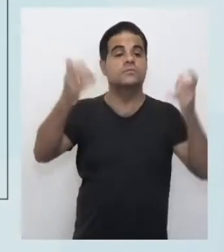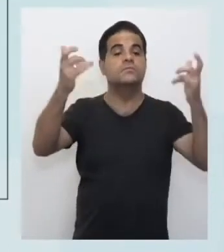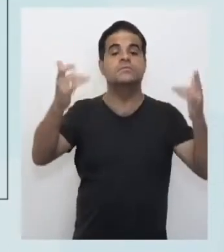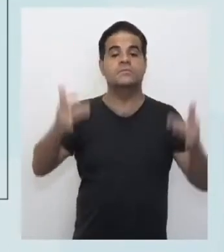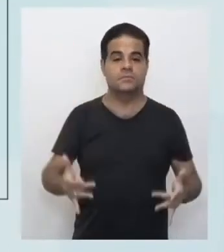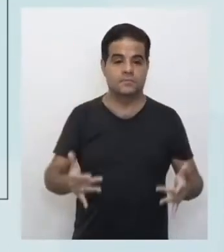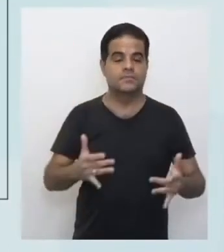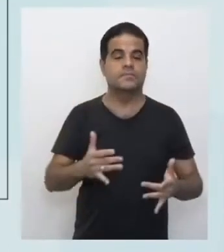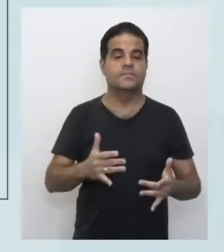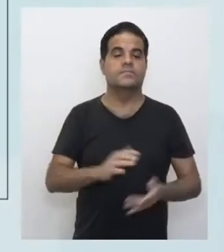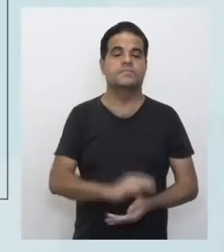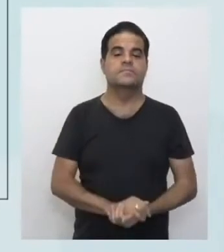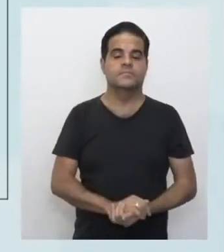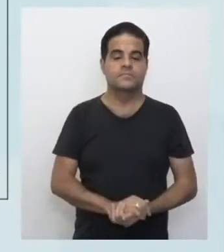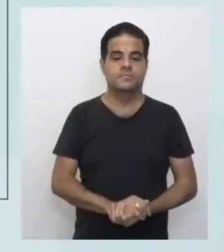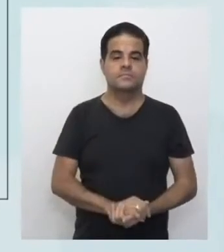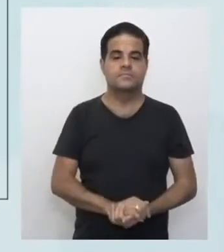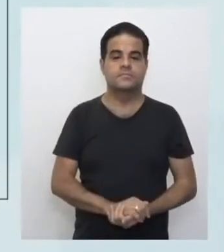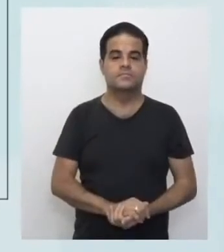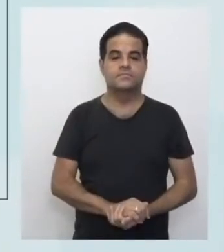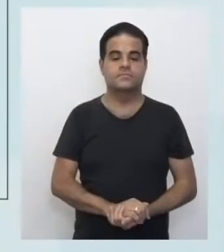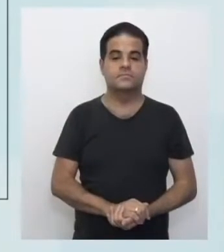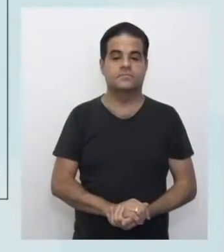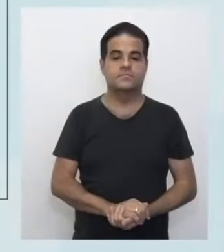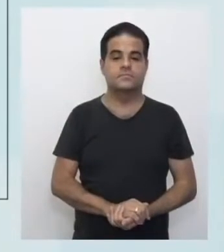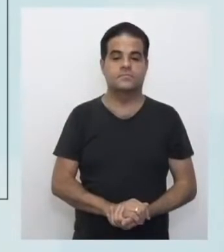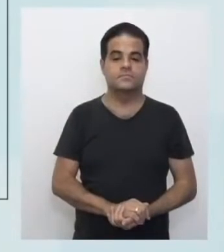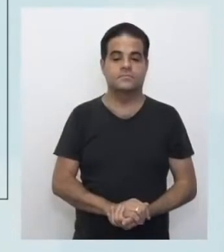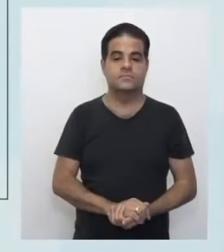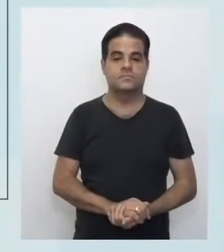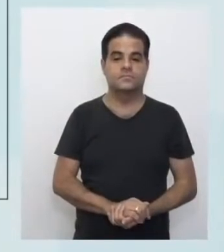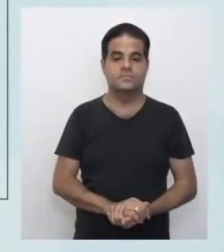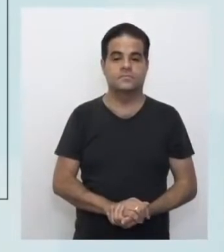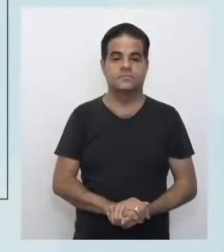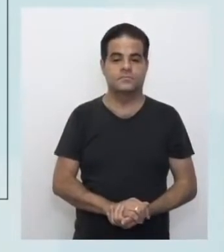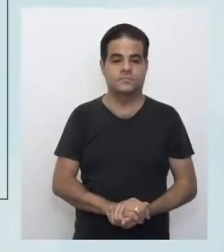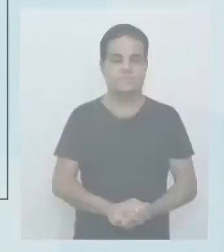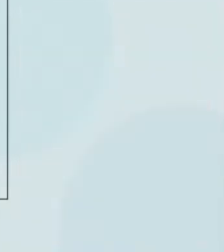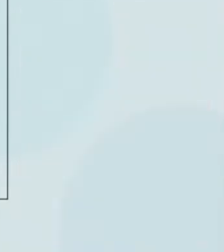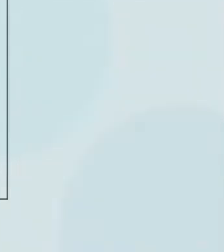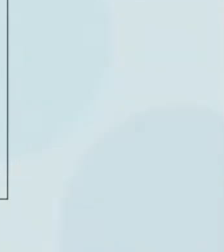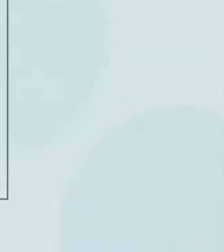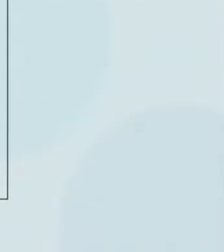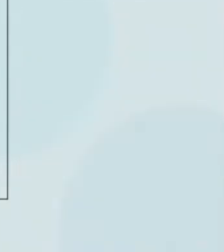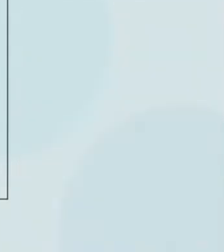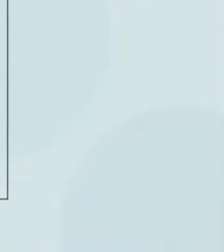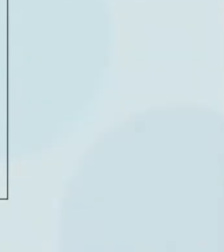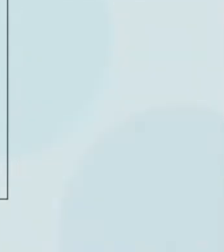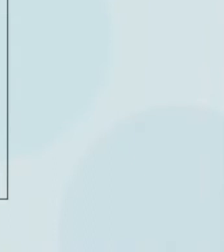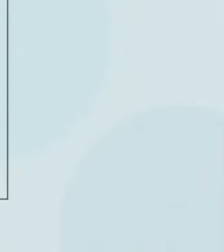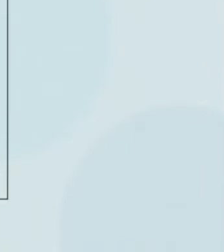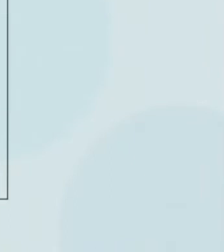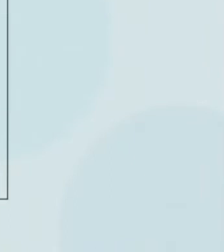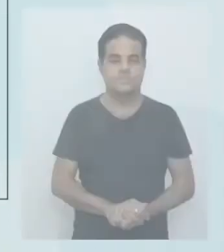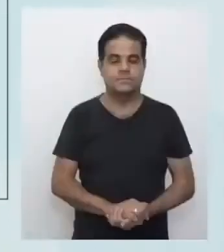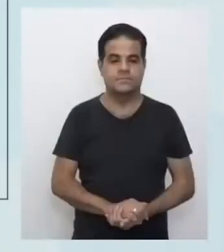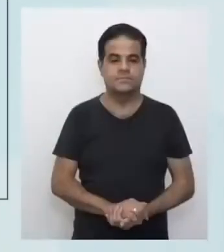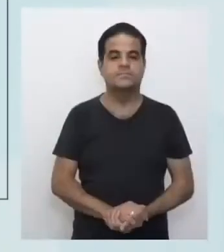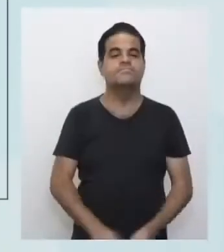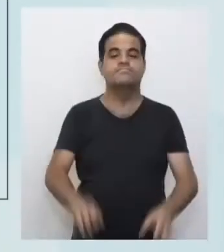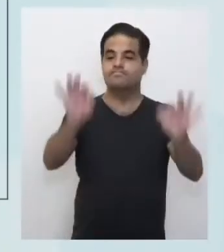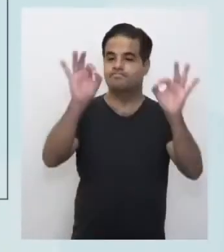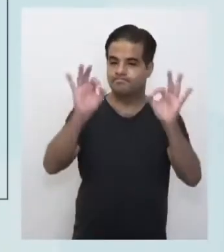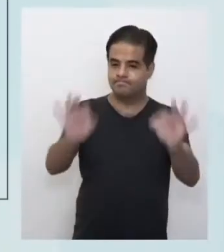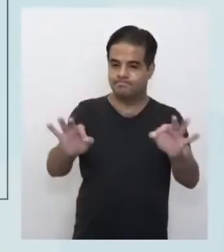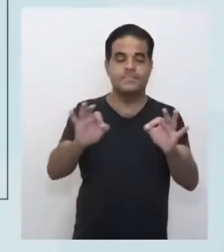quick look at the text below. Do they represent conversations or formal situations? É